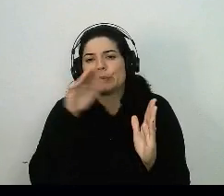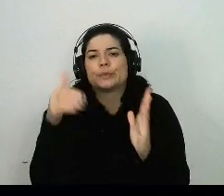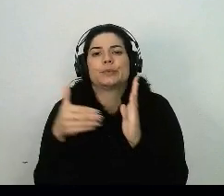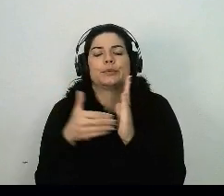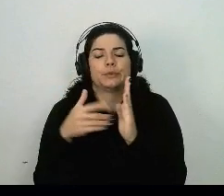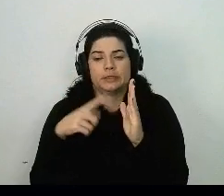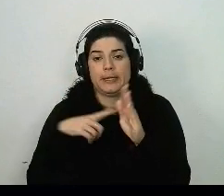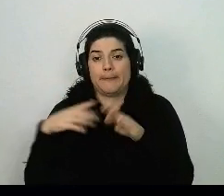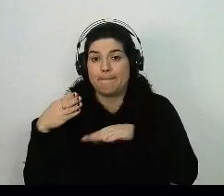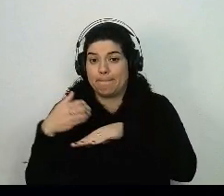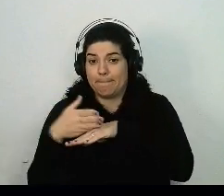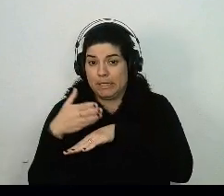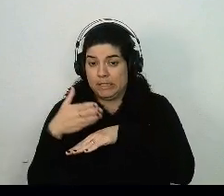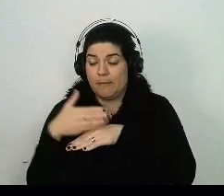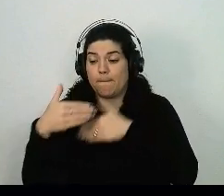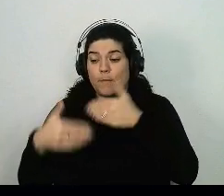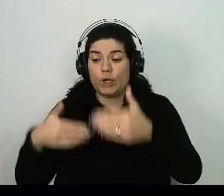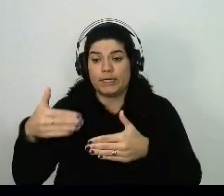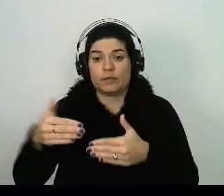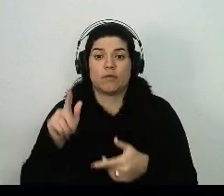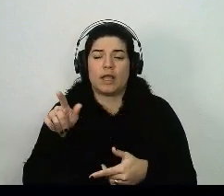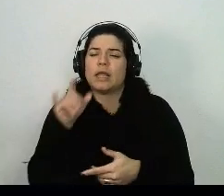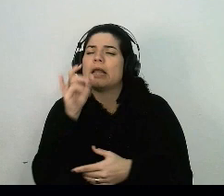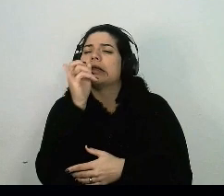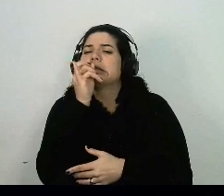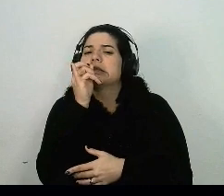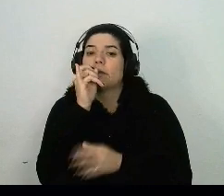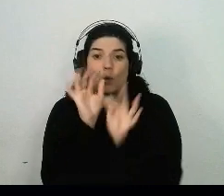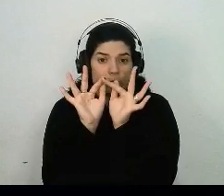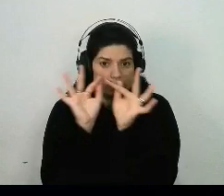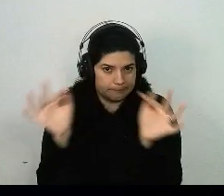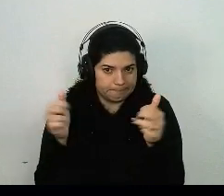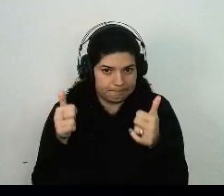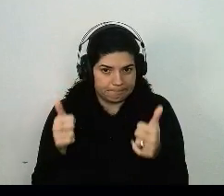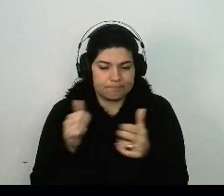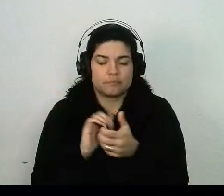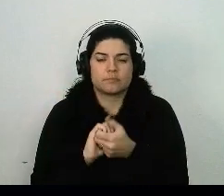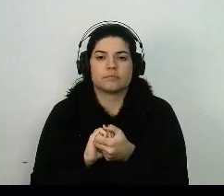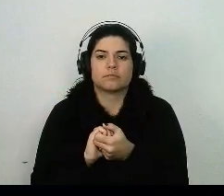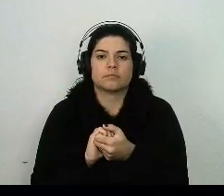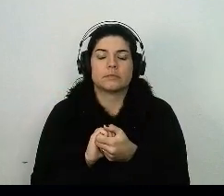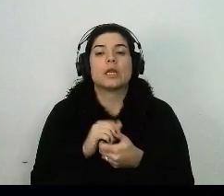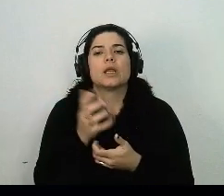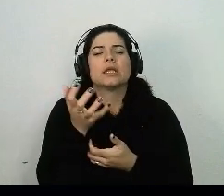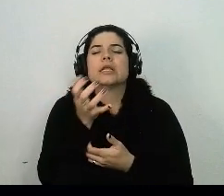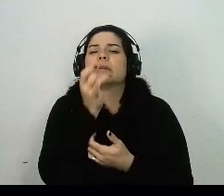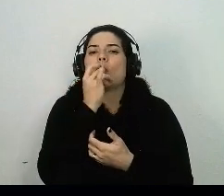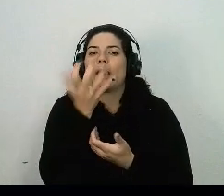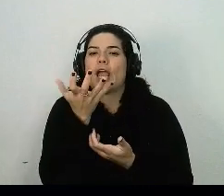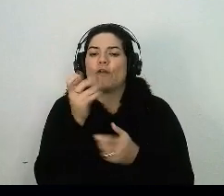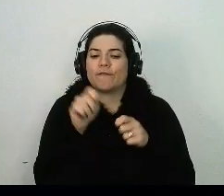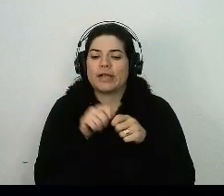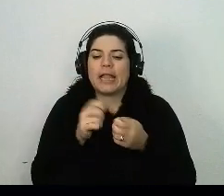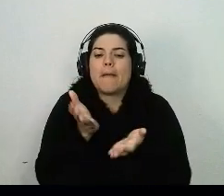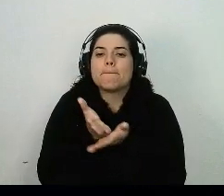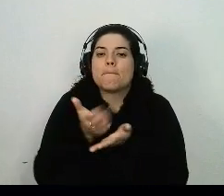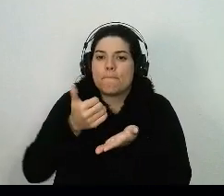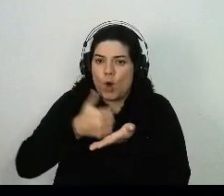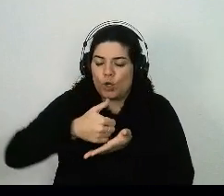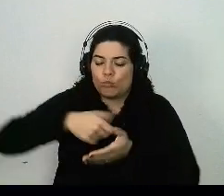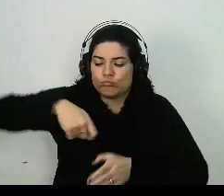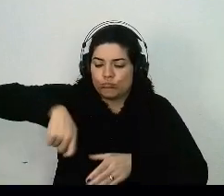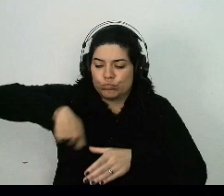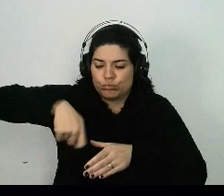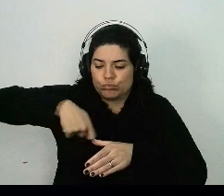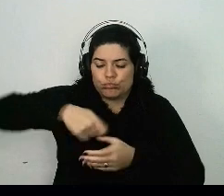desse processo. Então, eu vou dar um exemplo muito simples, tá? Eu quero fazer um bolo. Eu quero o processo de fazer bolo. Eu quero ter um bolo no